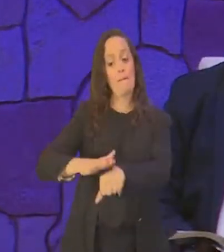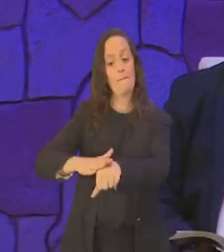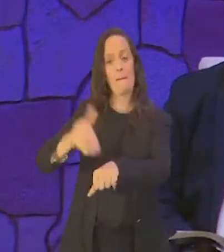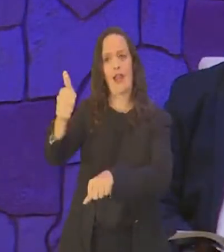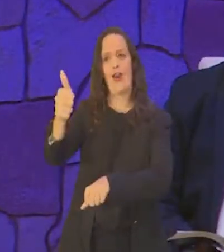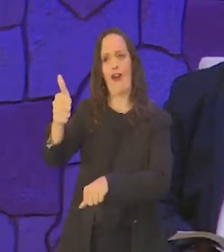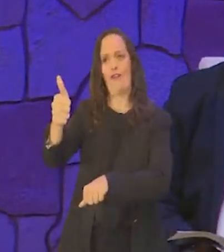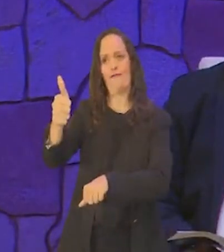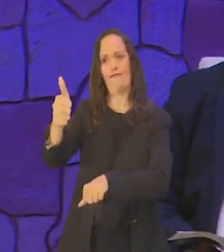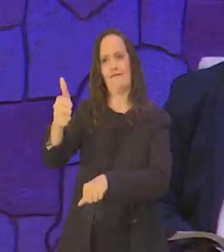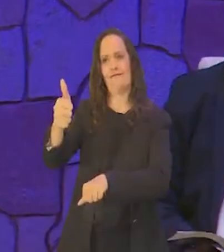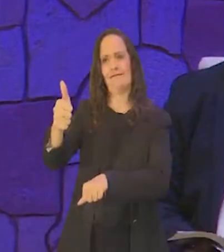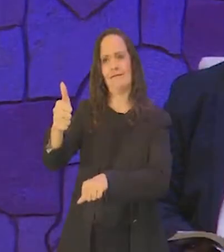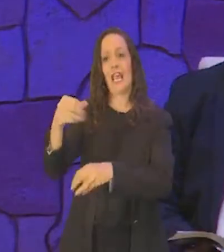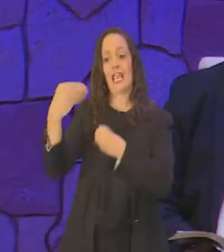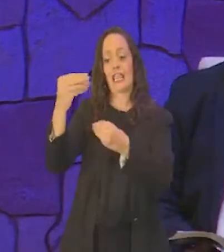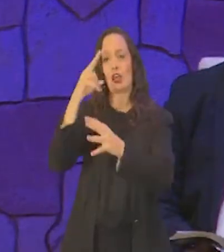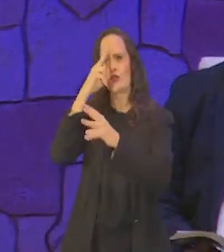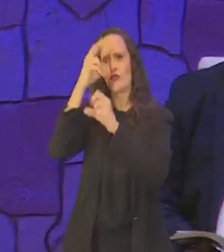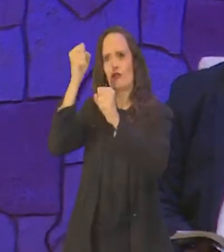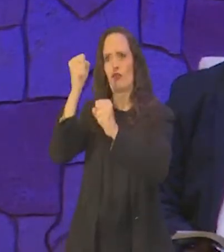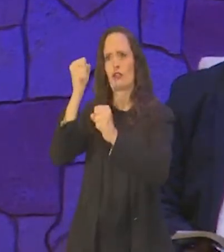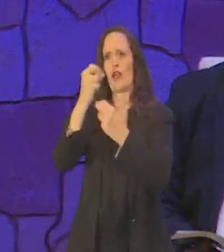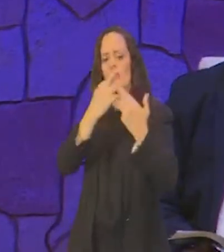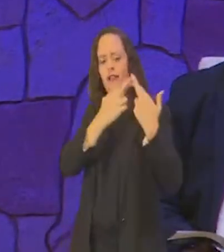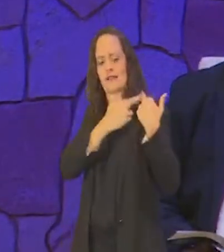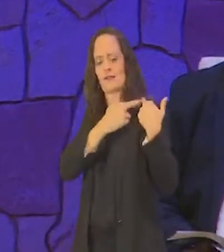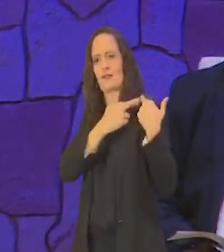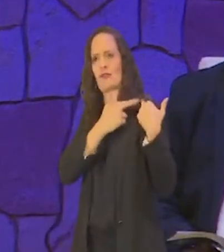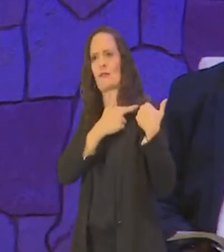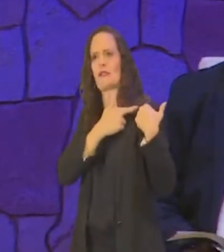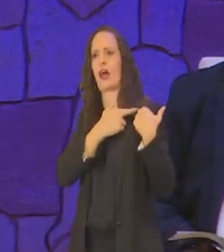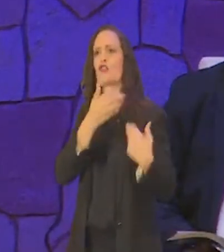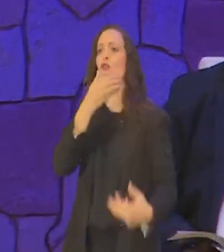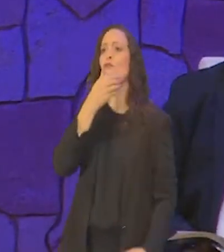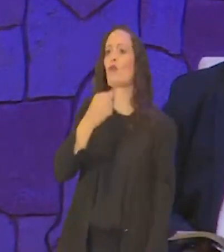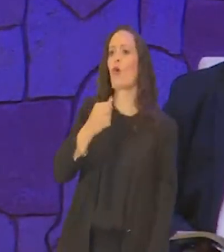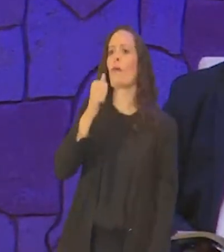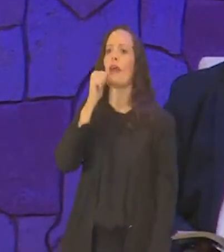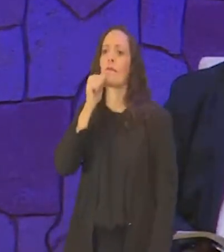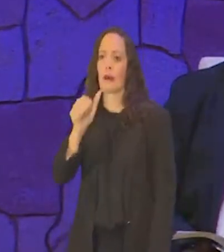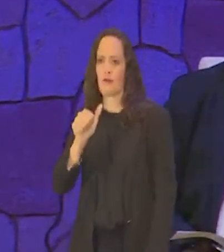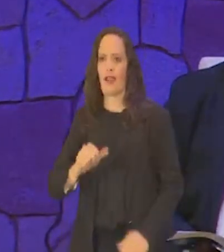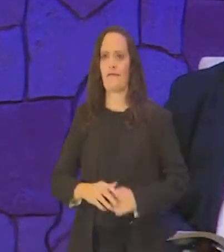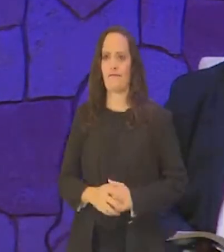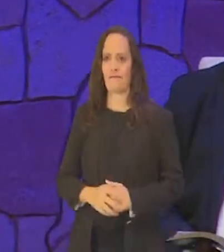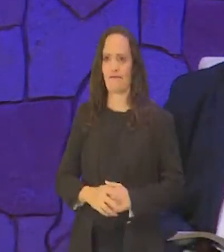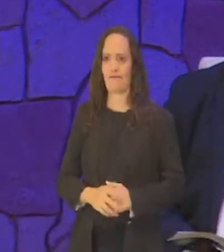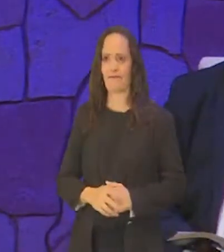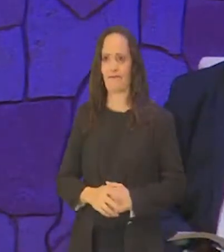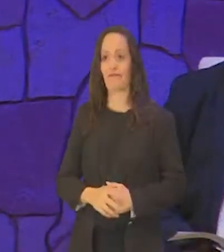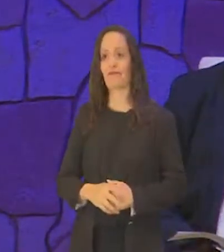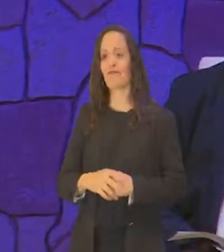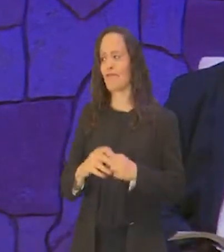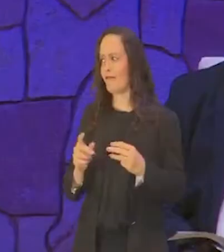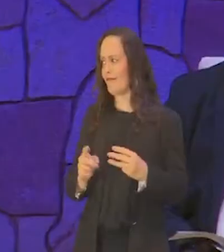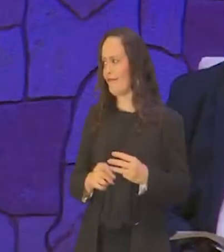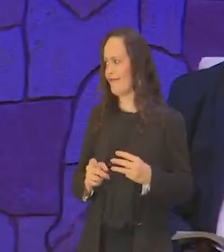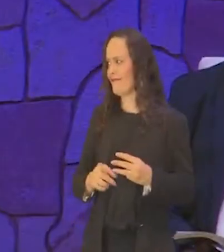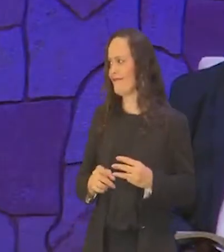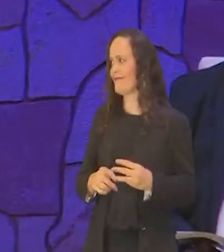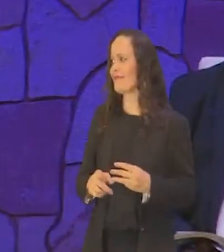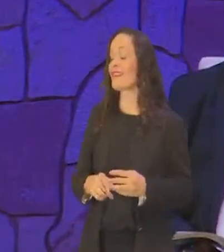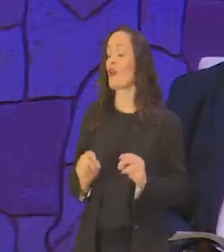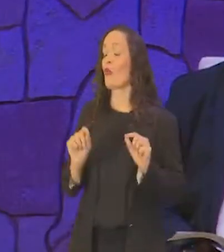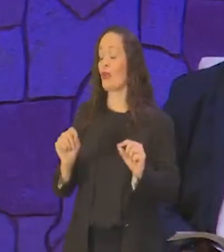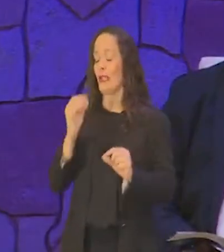forjar o homem e a mulher que Ele está trabalhando. A terceira verdade aqui e